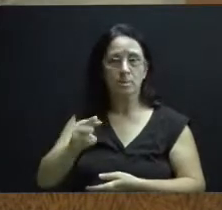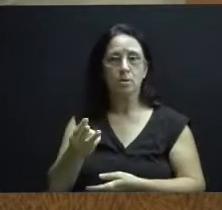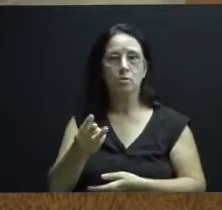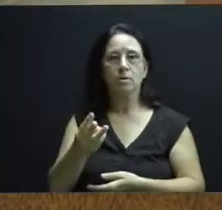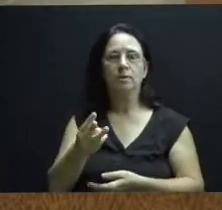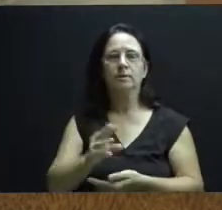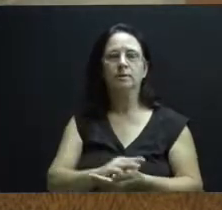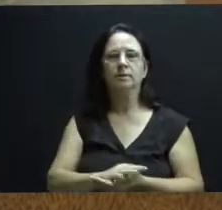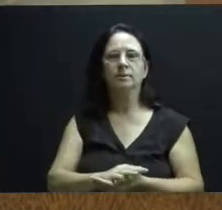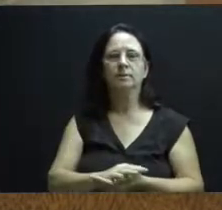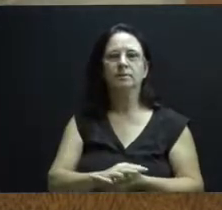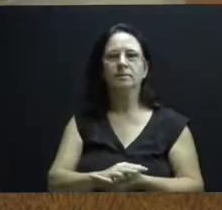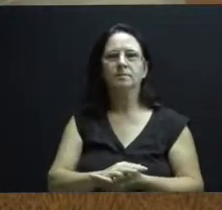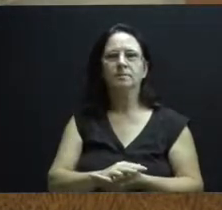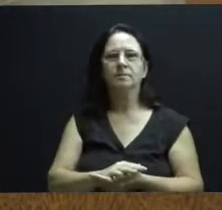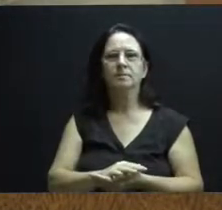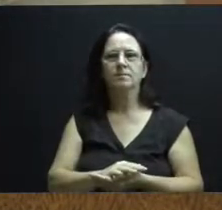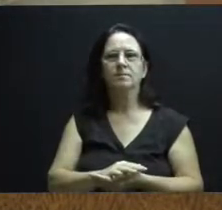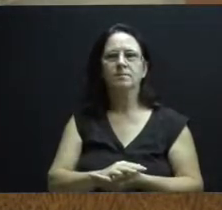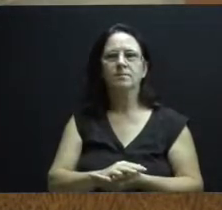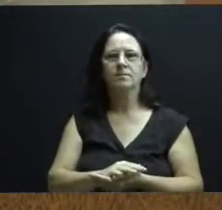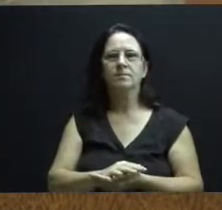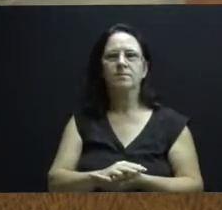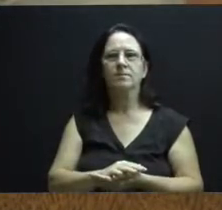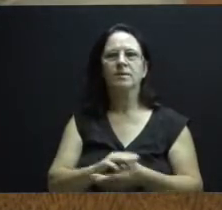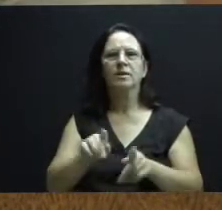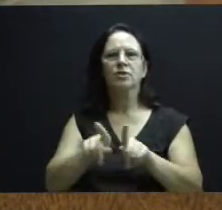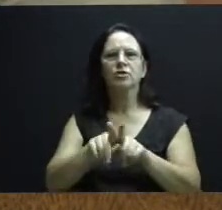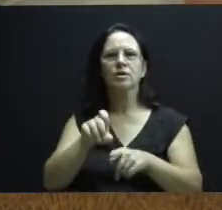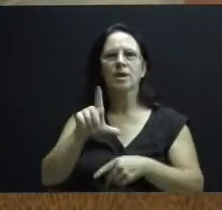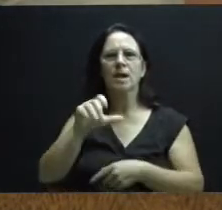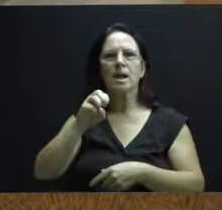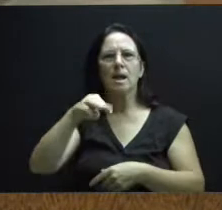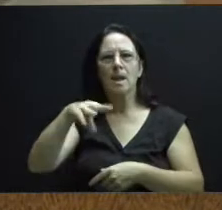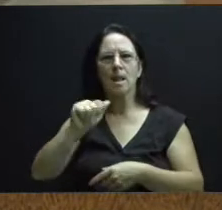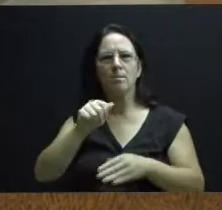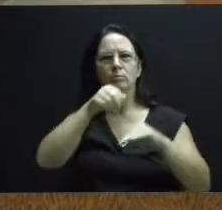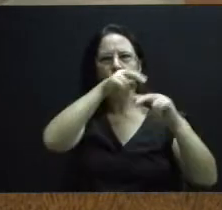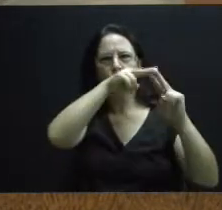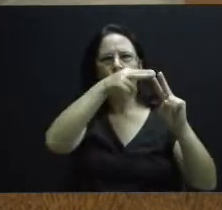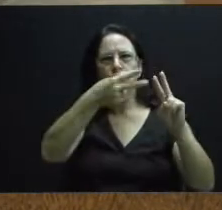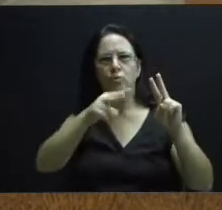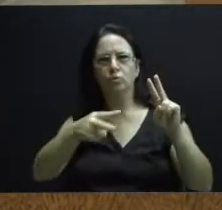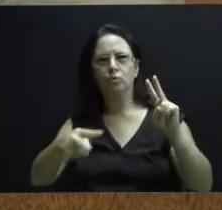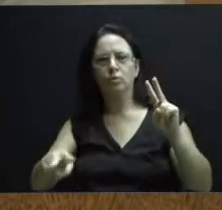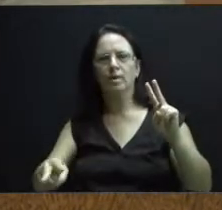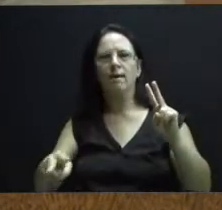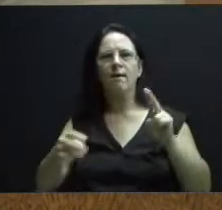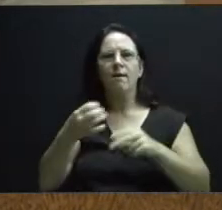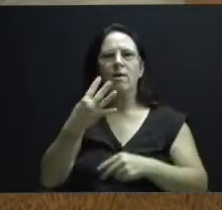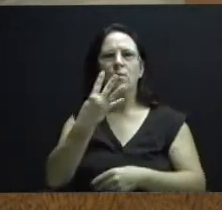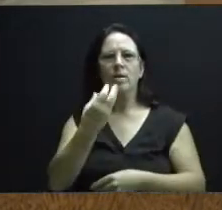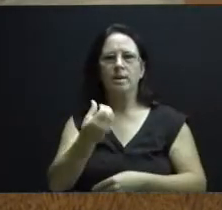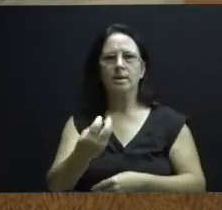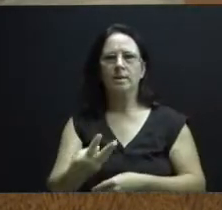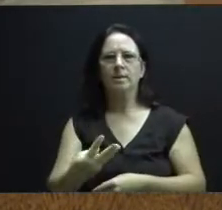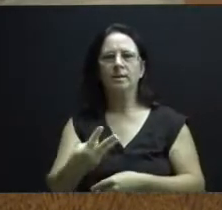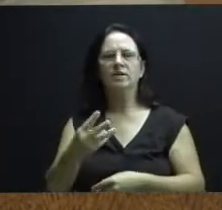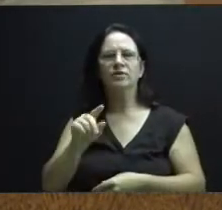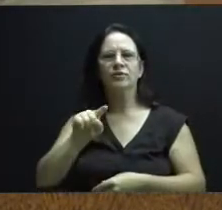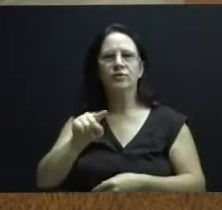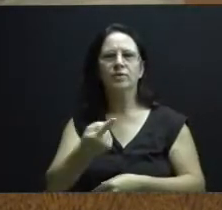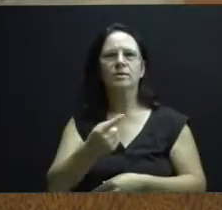de metros cúbicos lá de lama e rejeito desse total 43 duplas